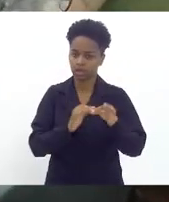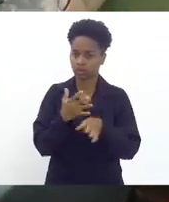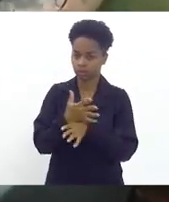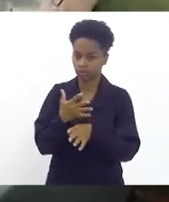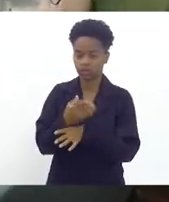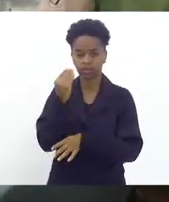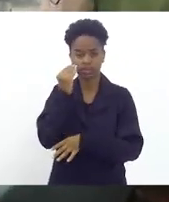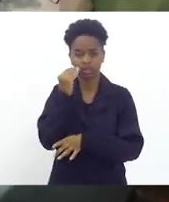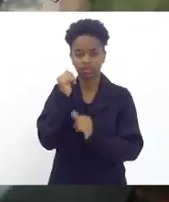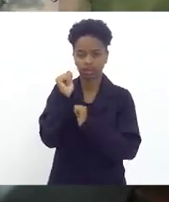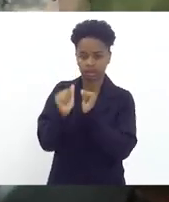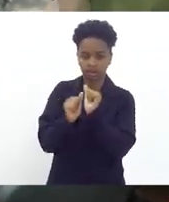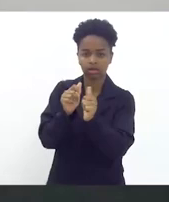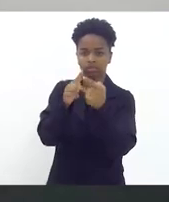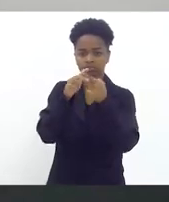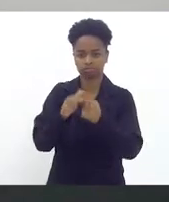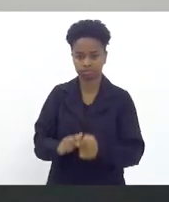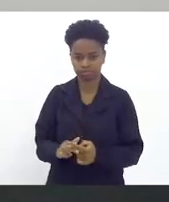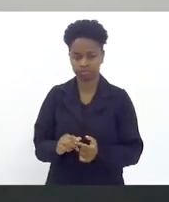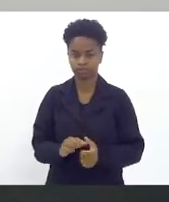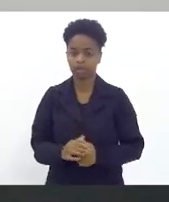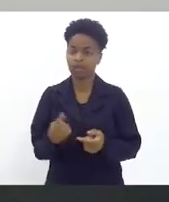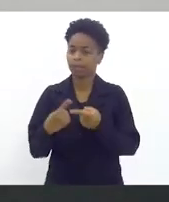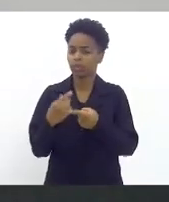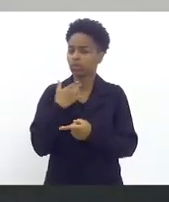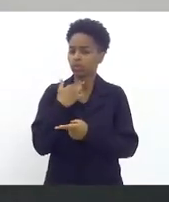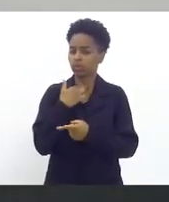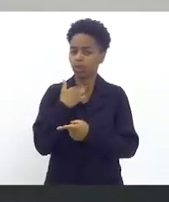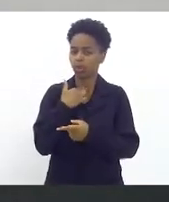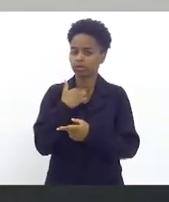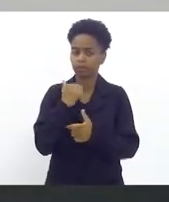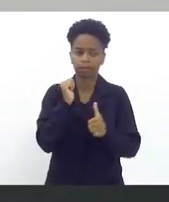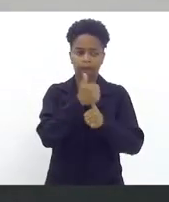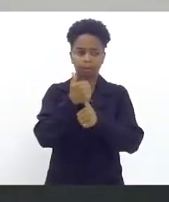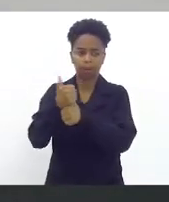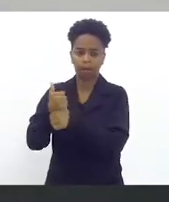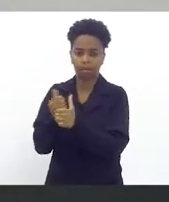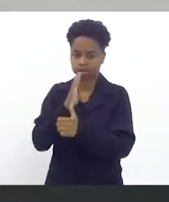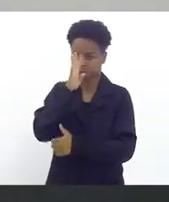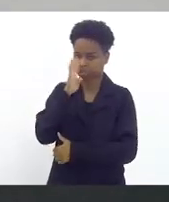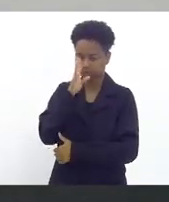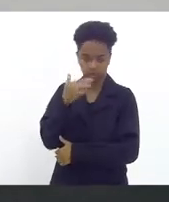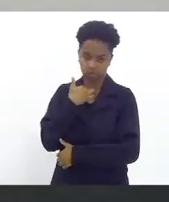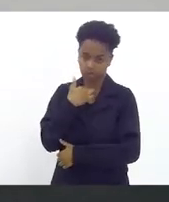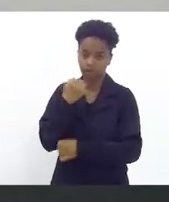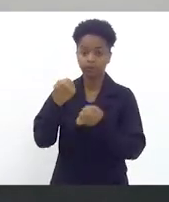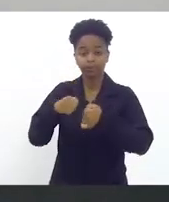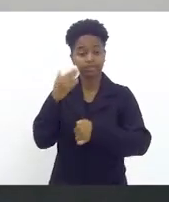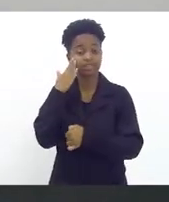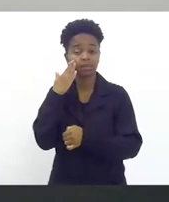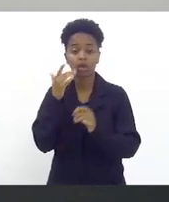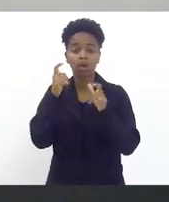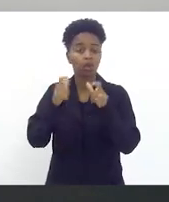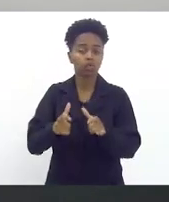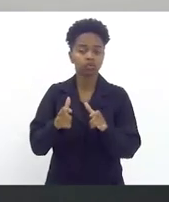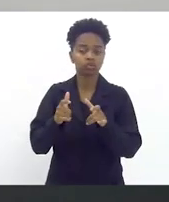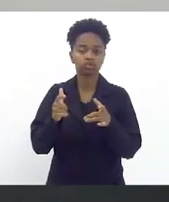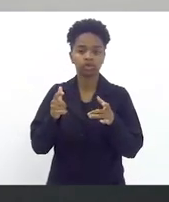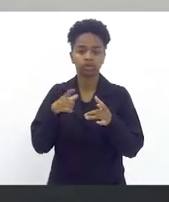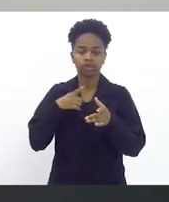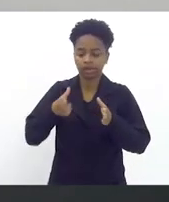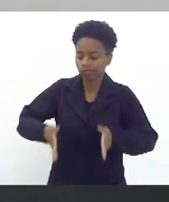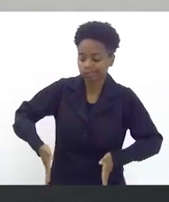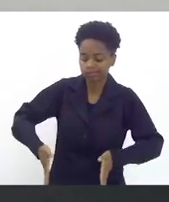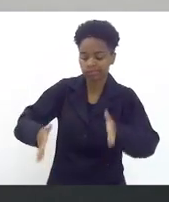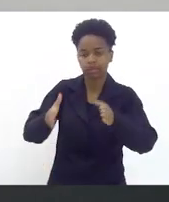recomposição né você não pode fazer recomposição de qualquer jeito tem que saber onde é que estão os corredores de biodiversidade Onde